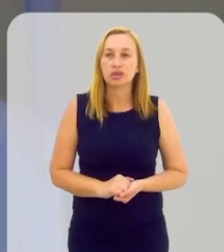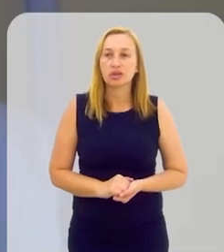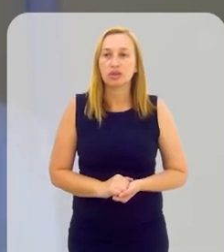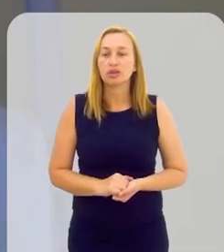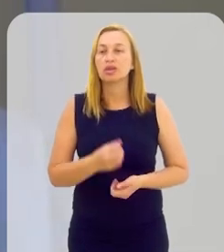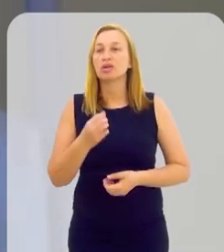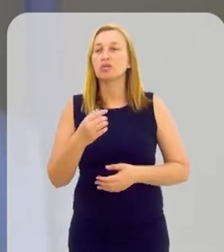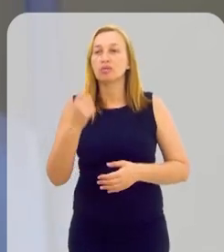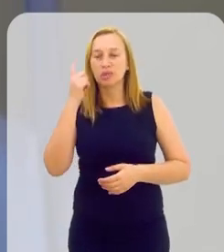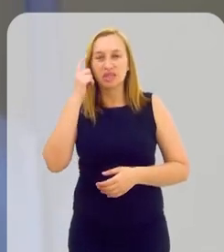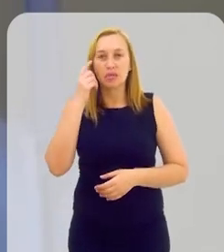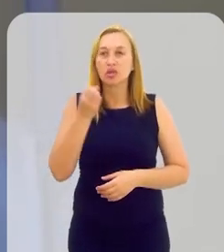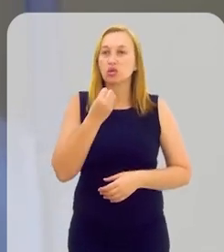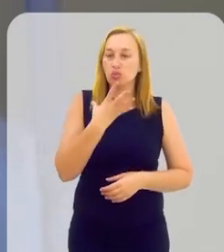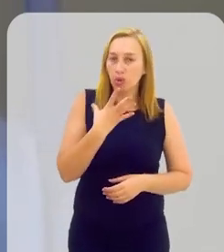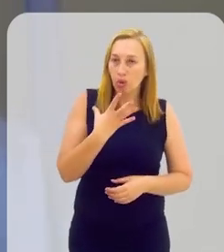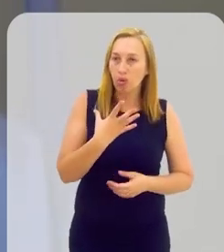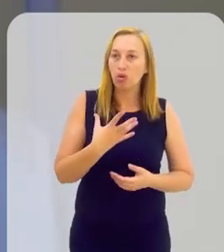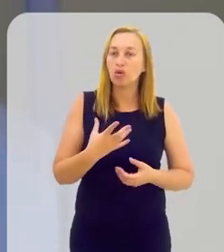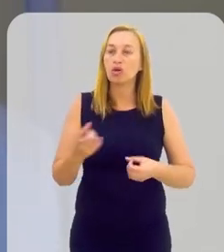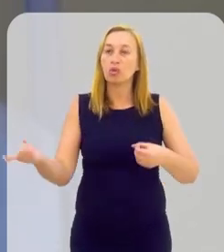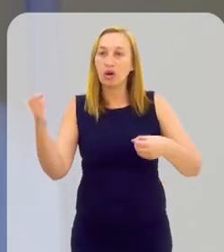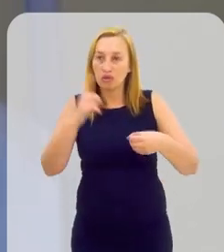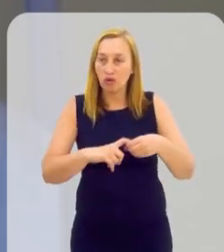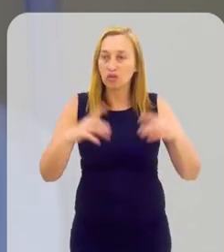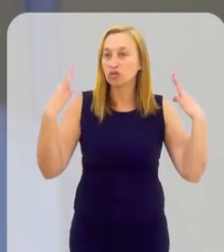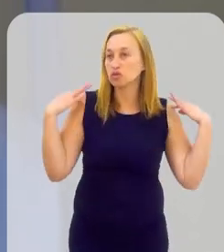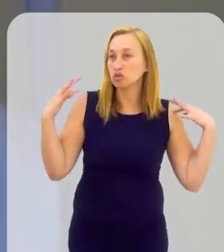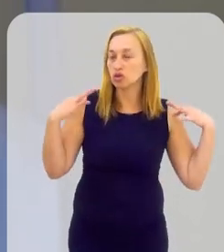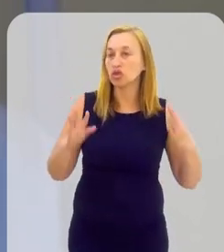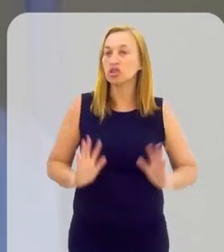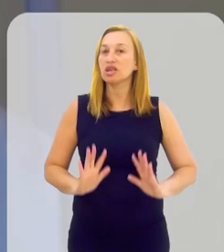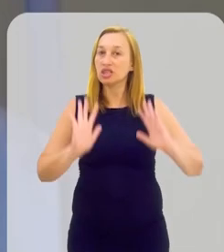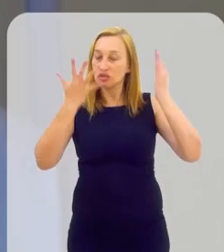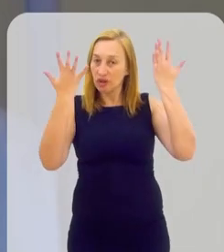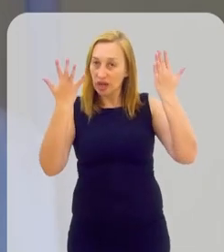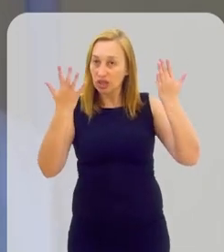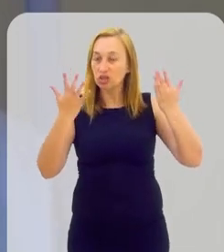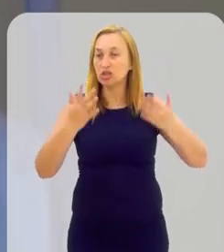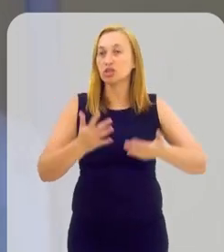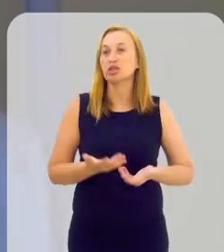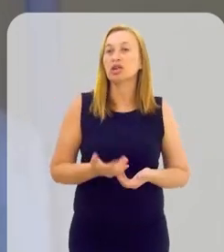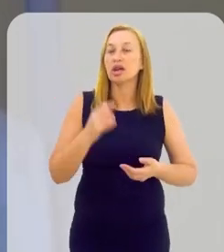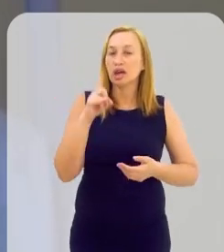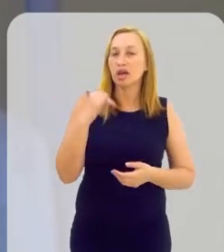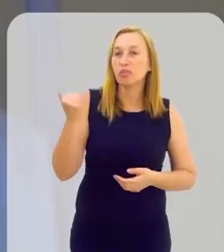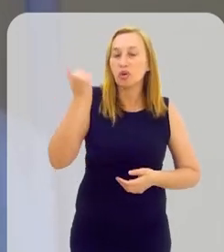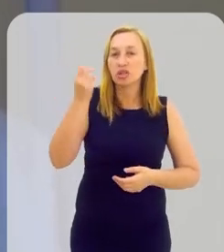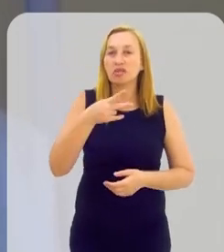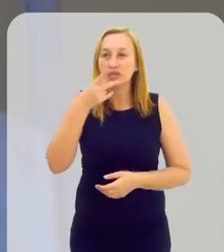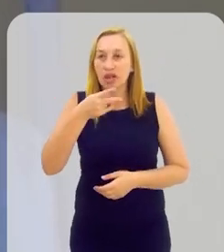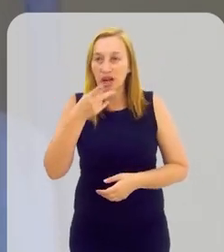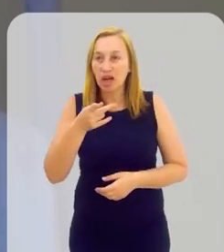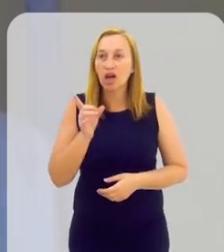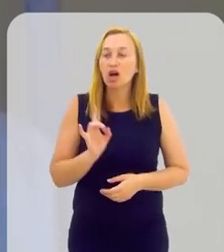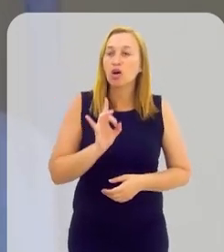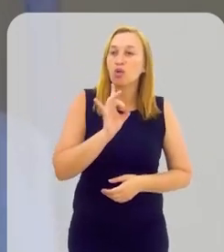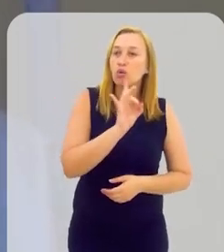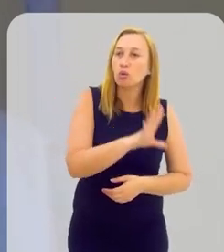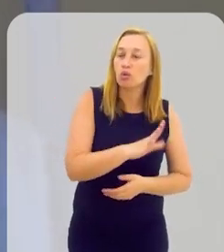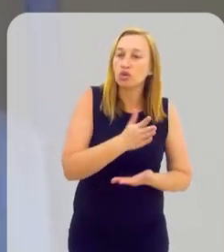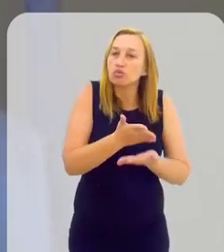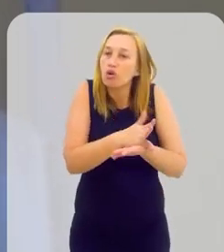uma perspectiva muito boa da volta desses turistas, da volta dos eventos comerciais também. É importante notar que a